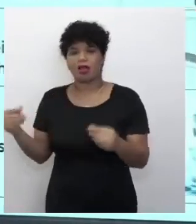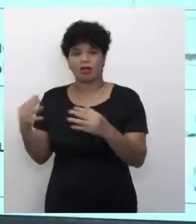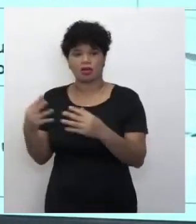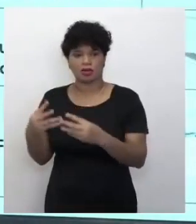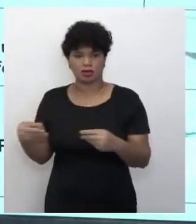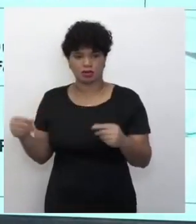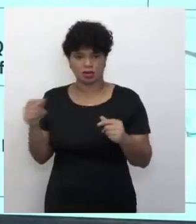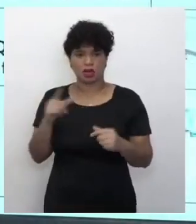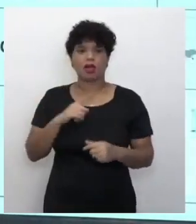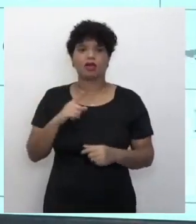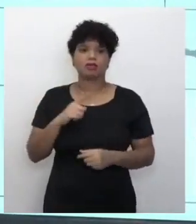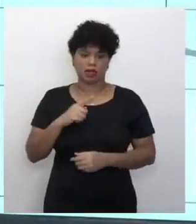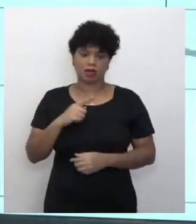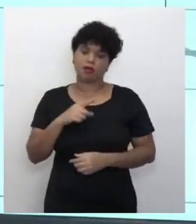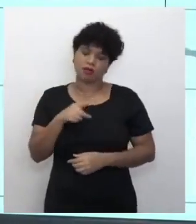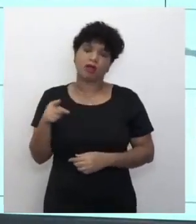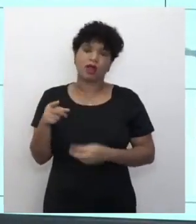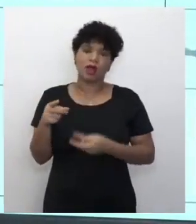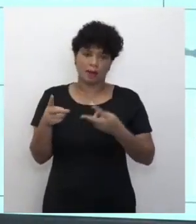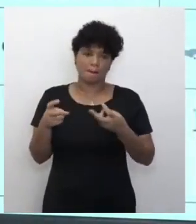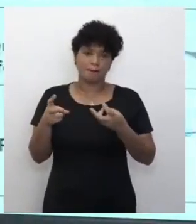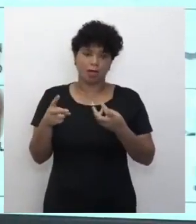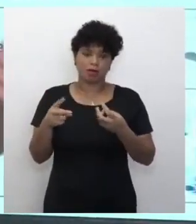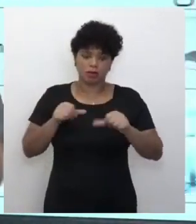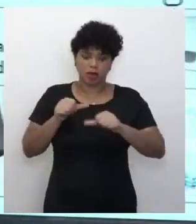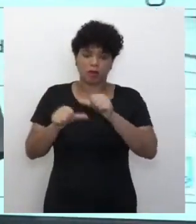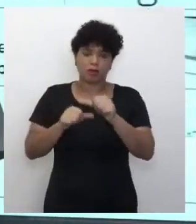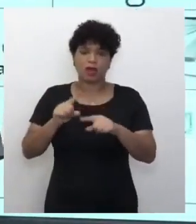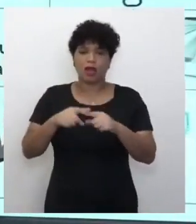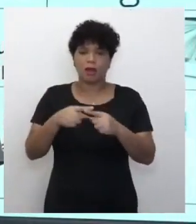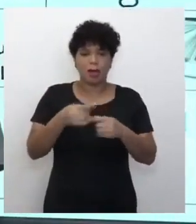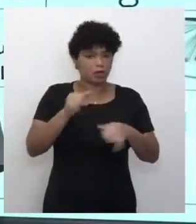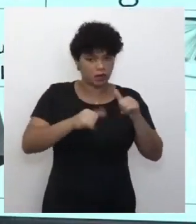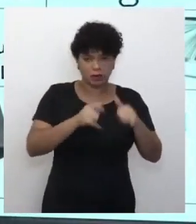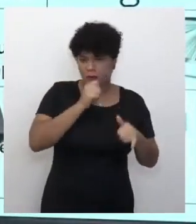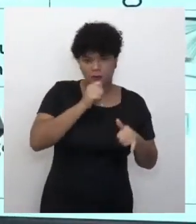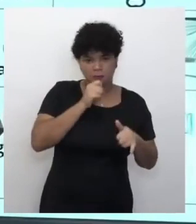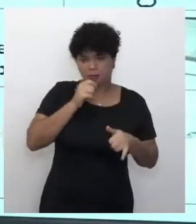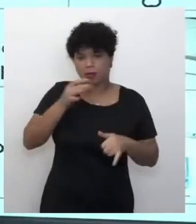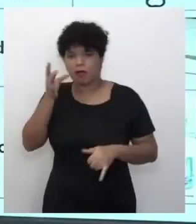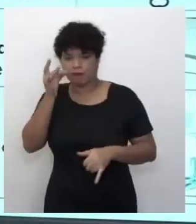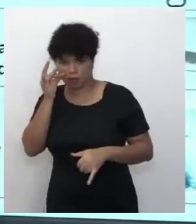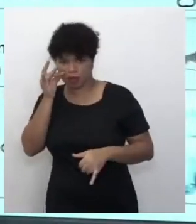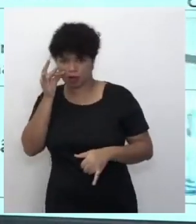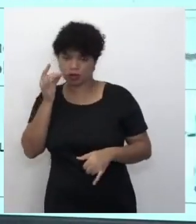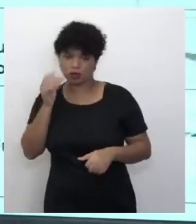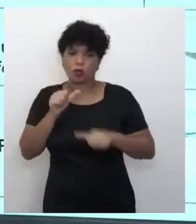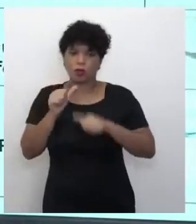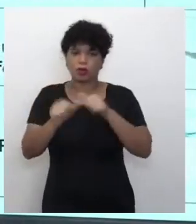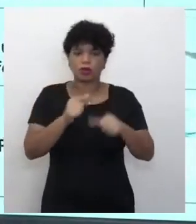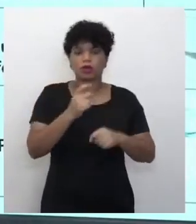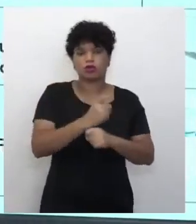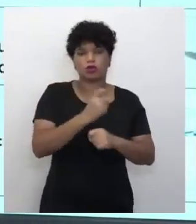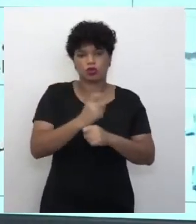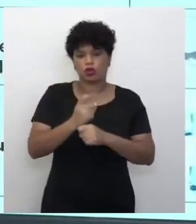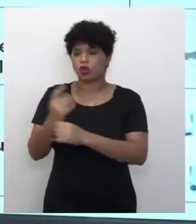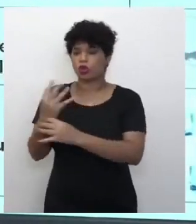uma transformação na matéria, mas somente a mudança de estado, do estado sólido para o estado